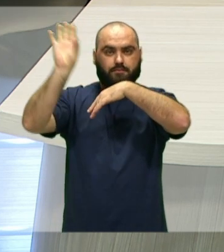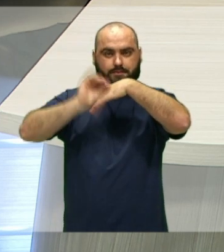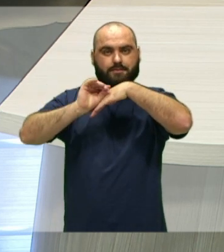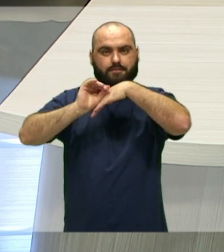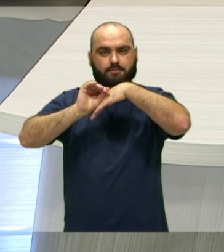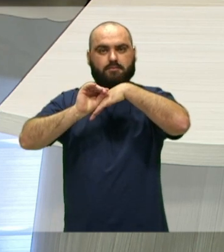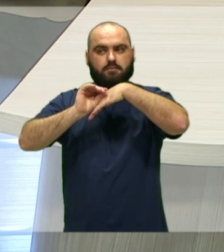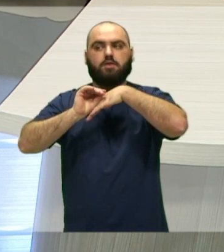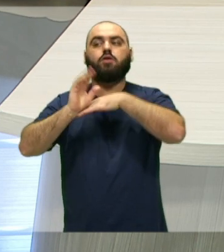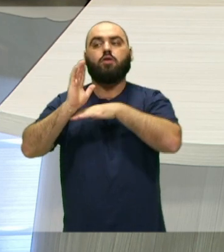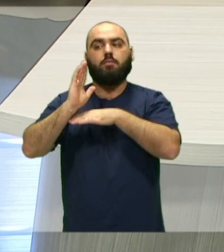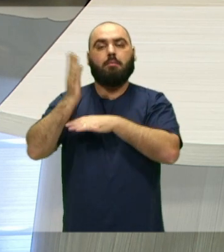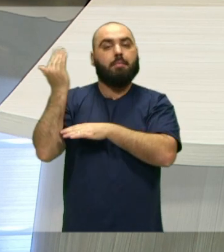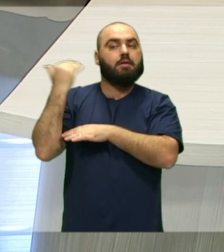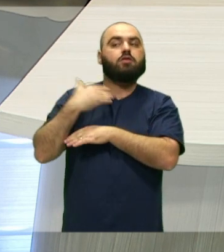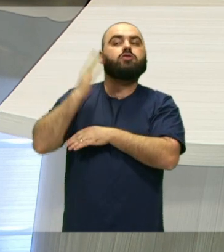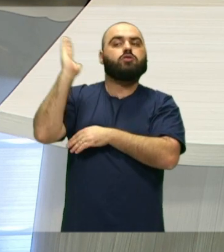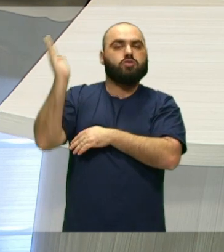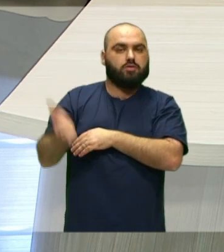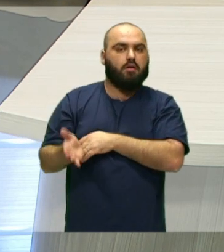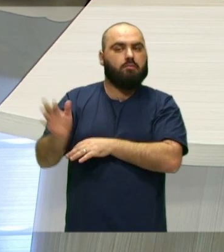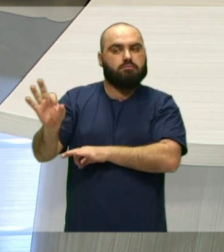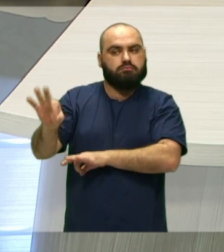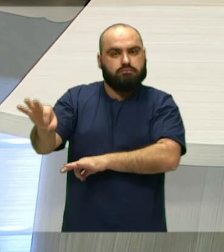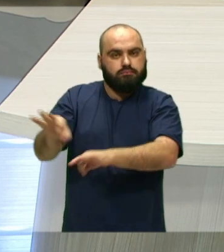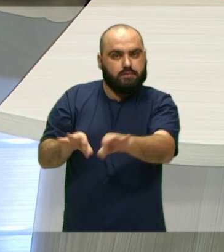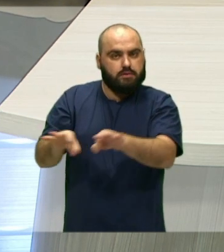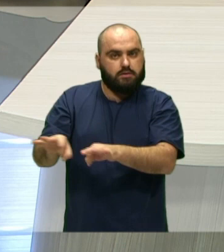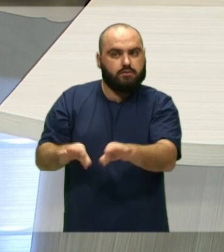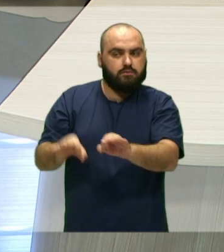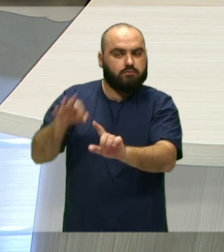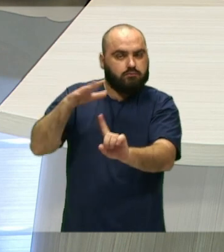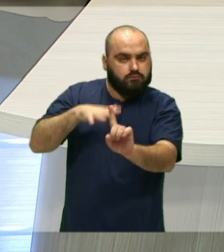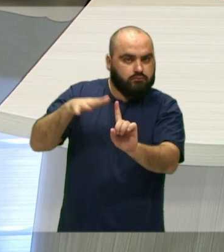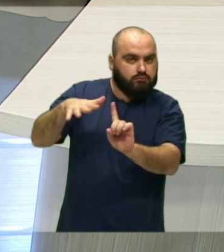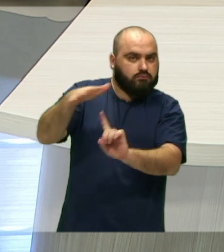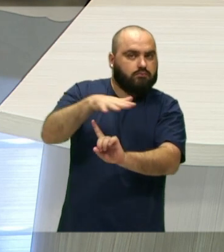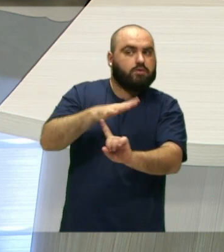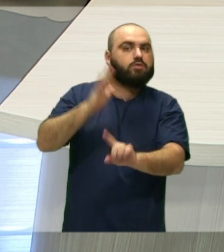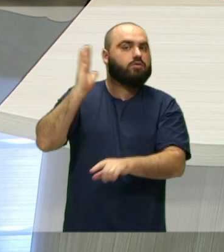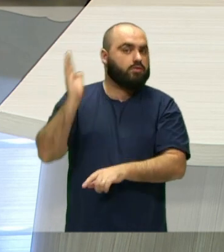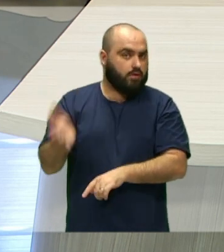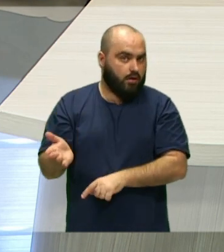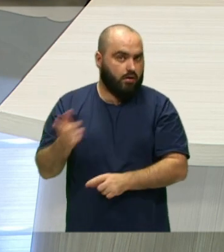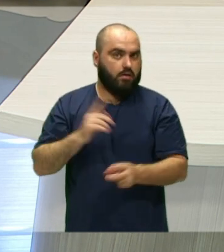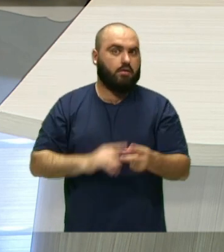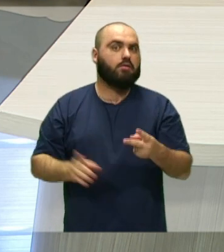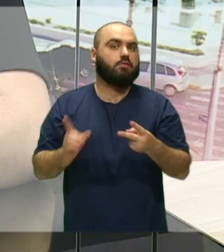plano de gestão ambiental já tinha feito eh já tinha